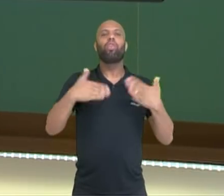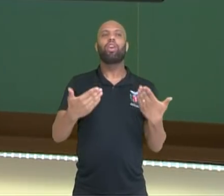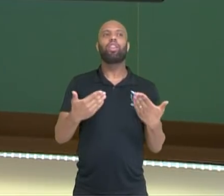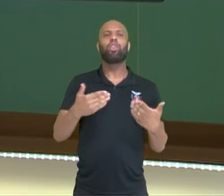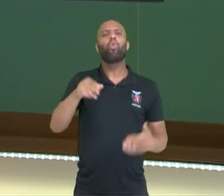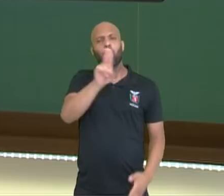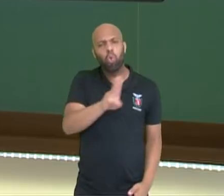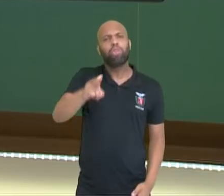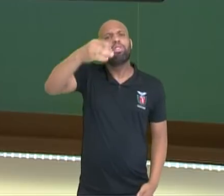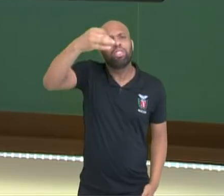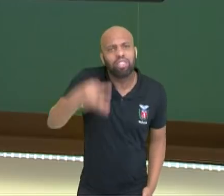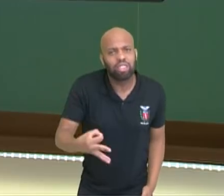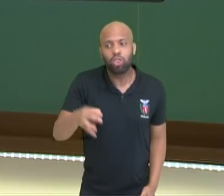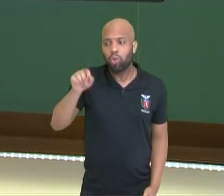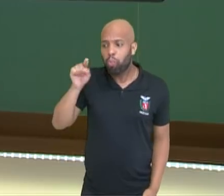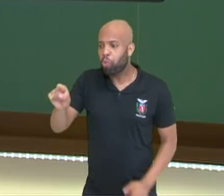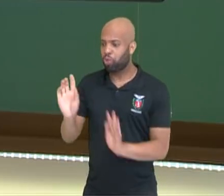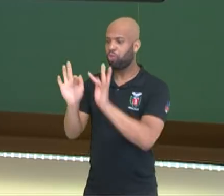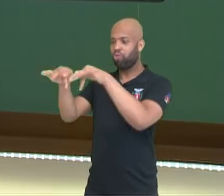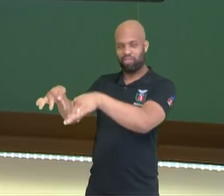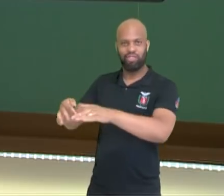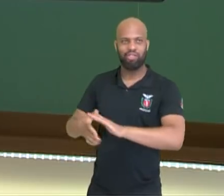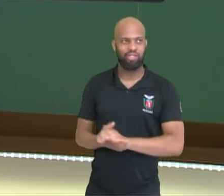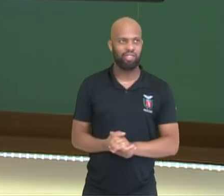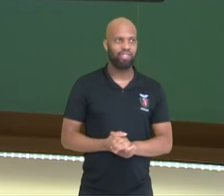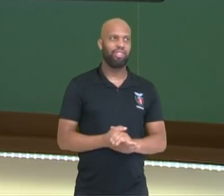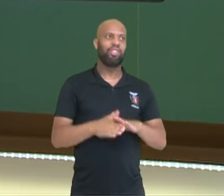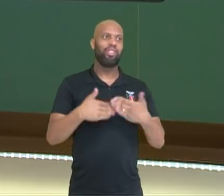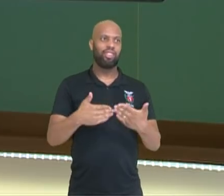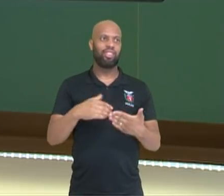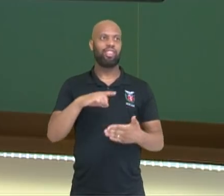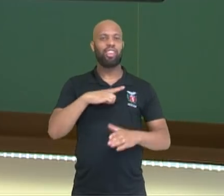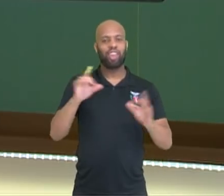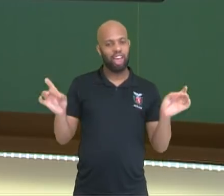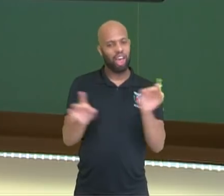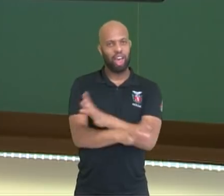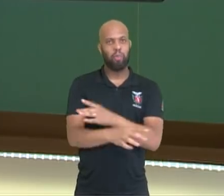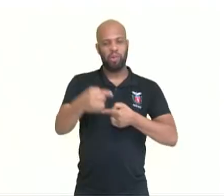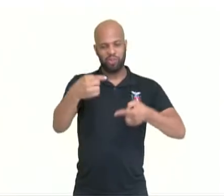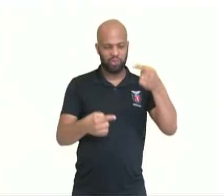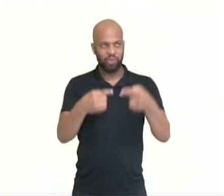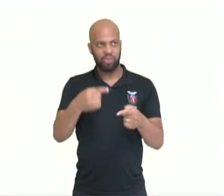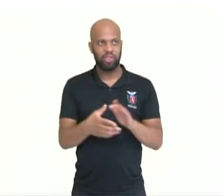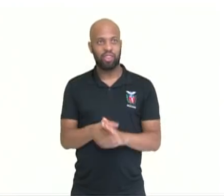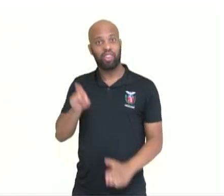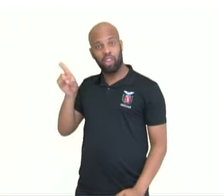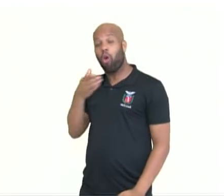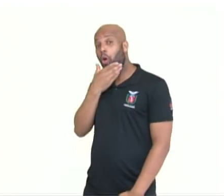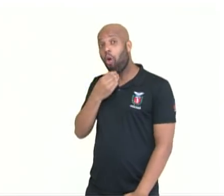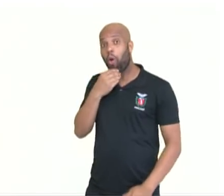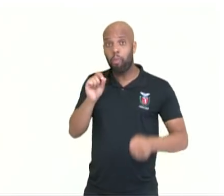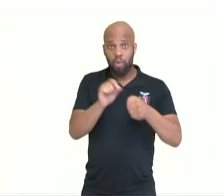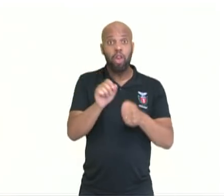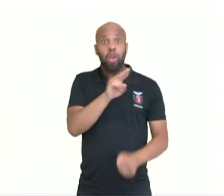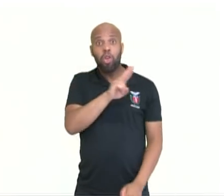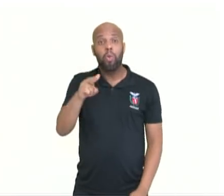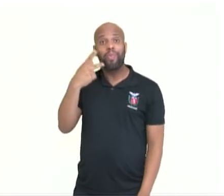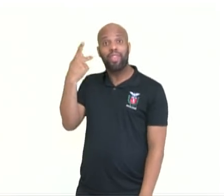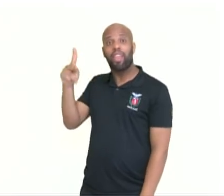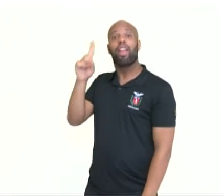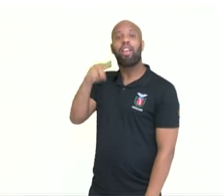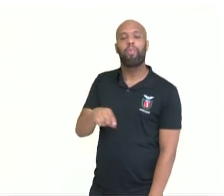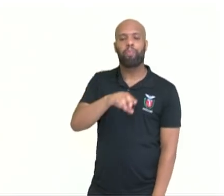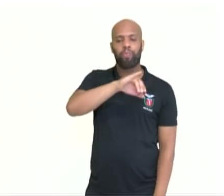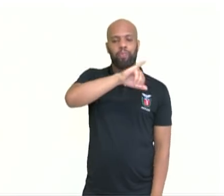usem direito, disse o ponto final e pôs fim à discussão. Está aqui o João Azanello Carrascosa, que é o